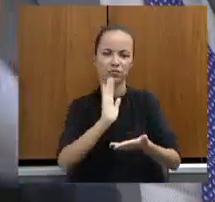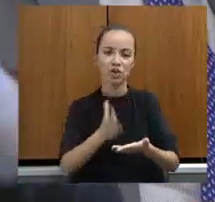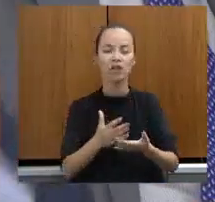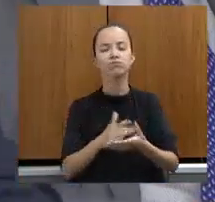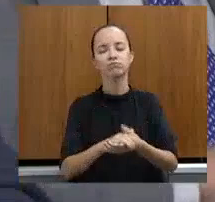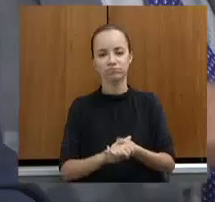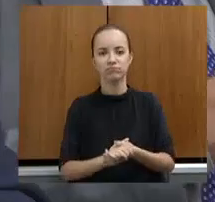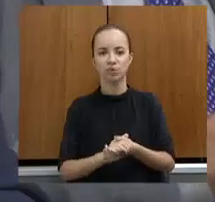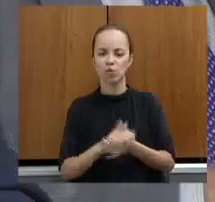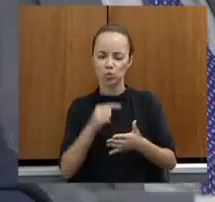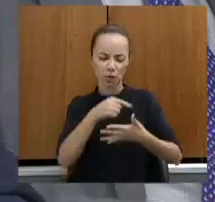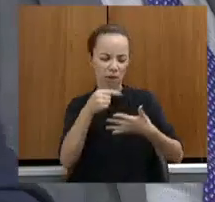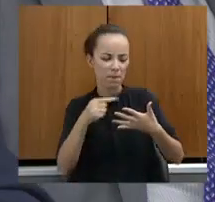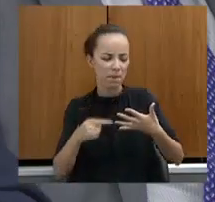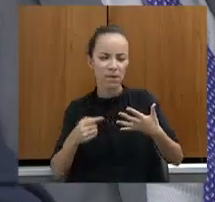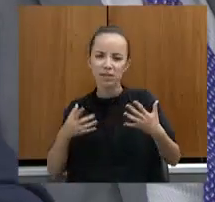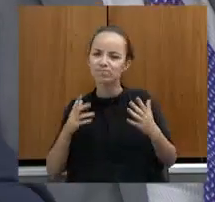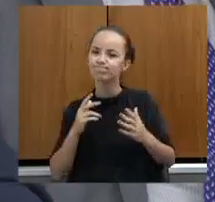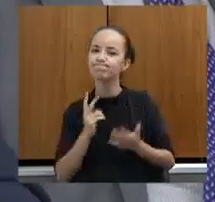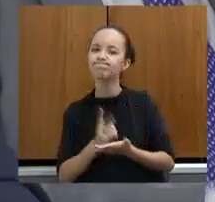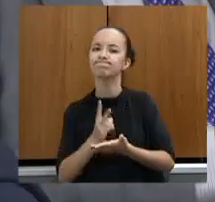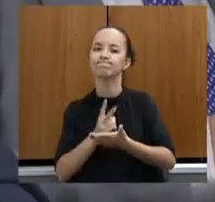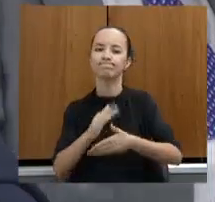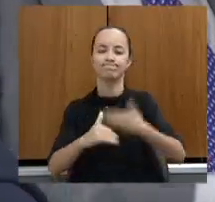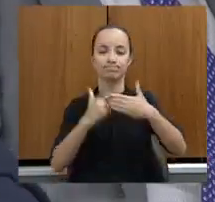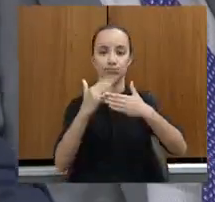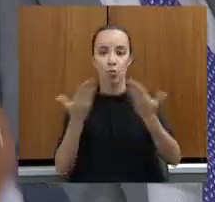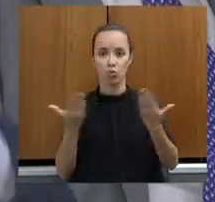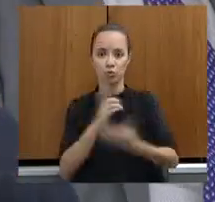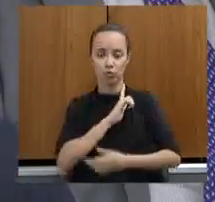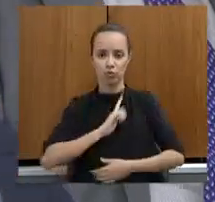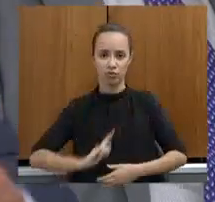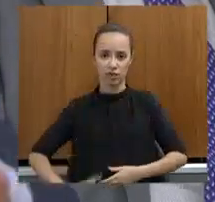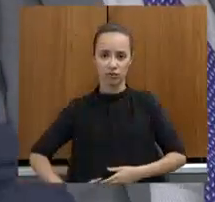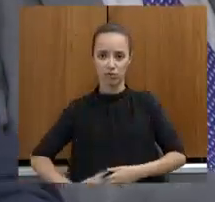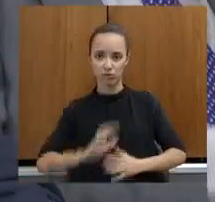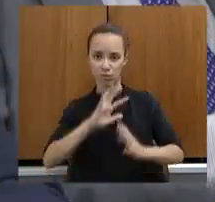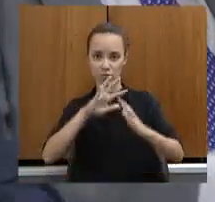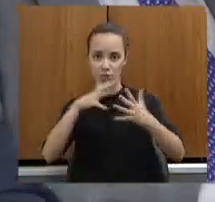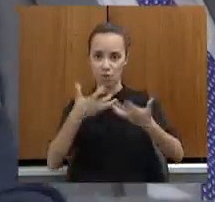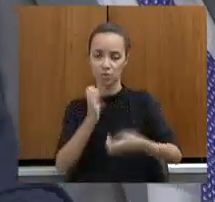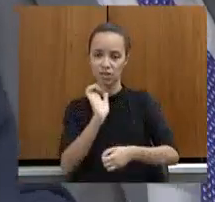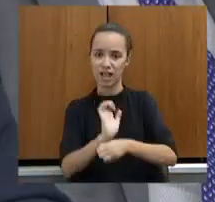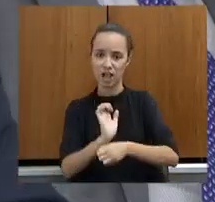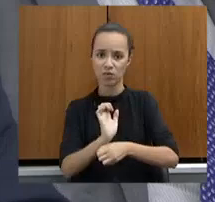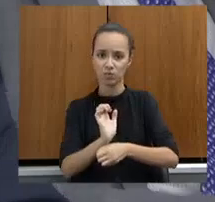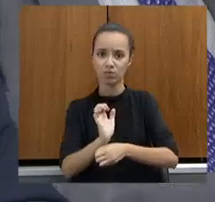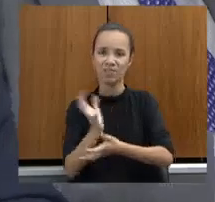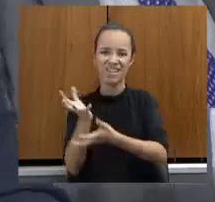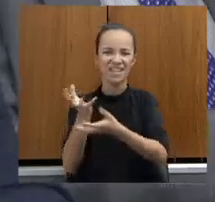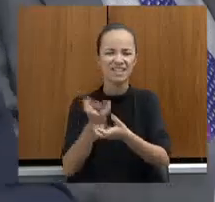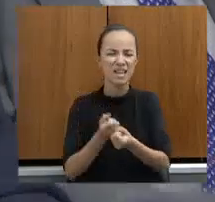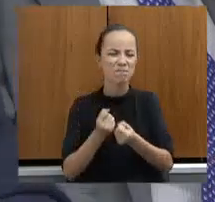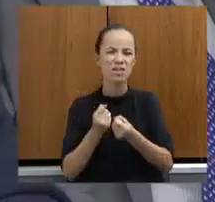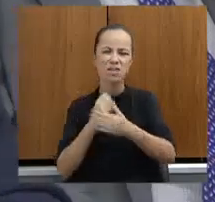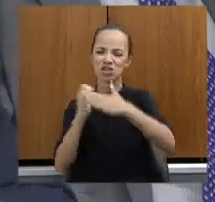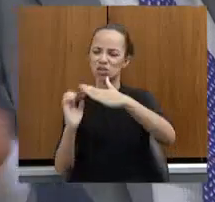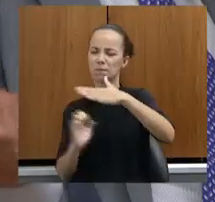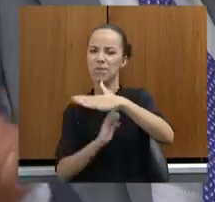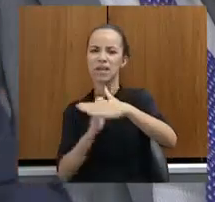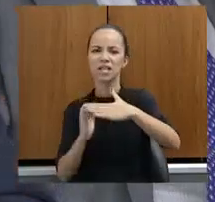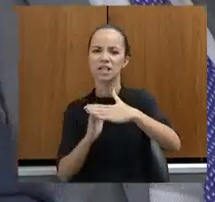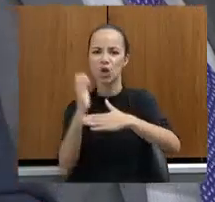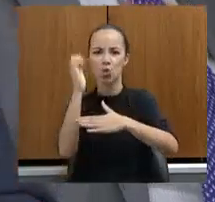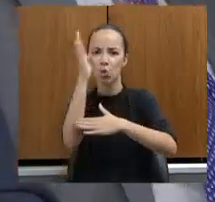caminhando andar hoje o governo do estado é aquele que mais recebe o aporte de indústrias de empresas